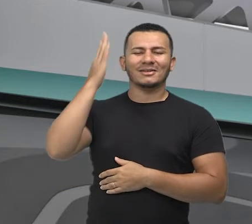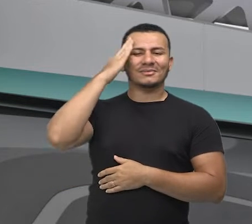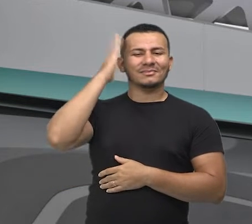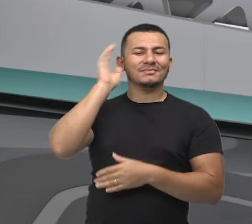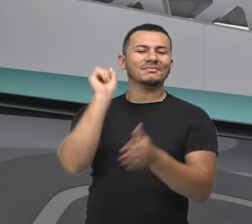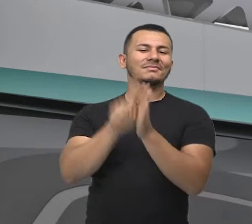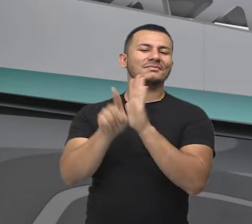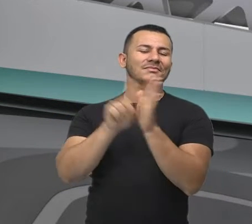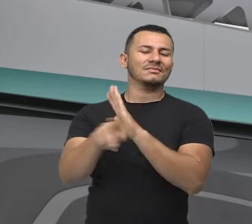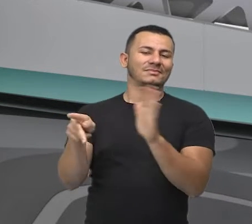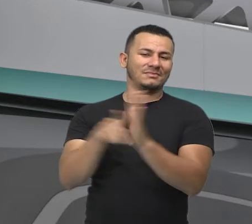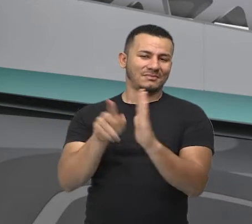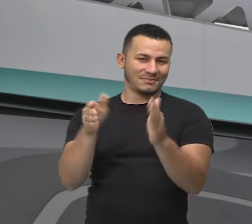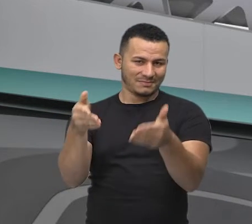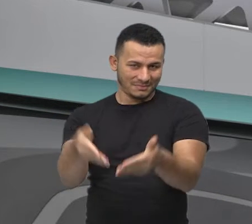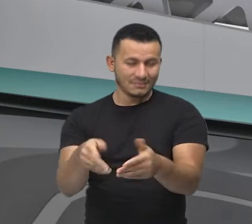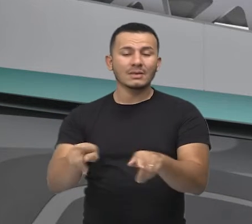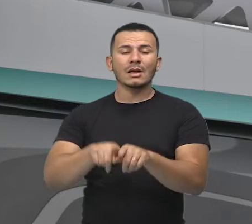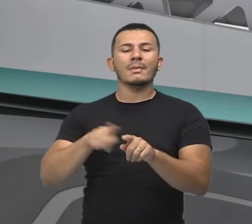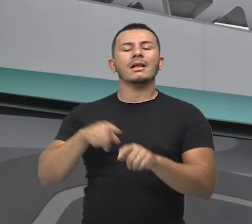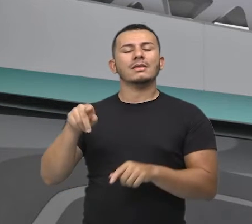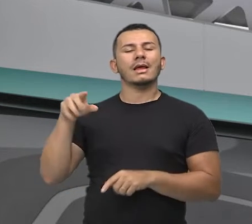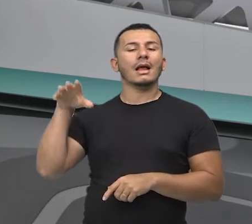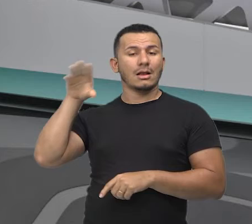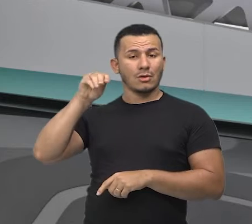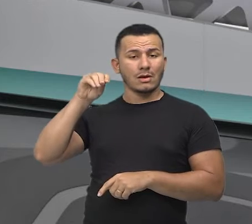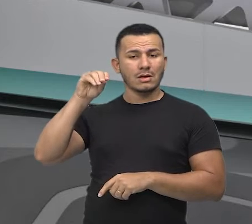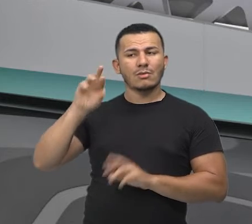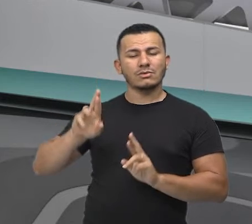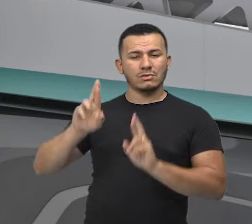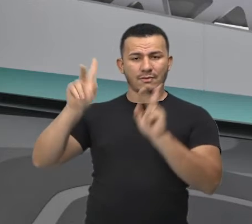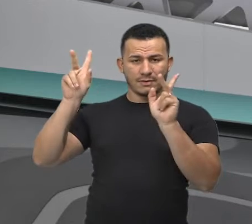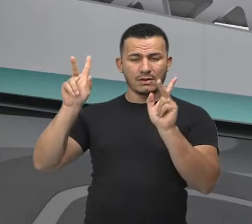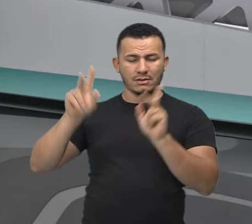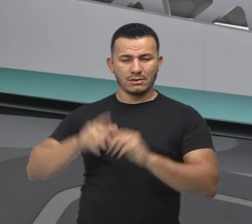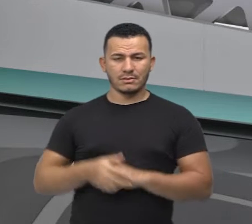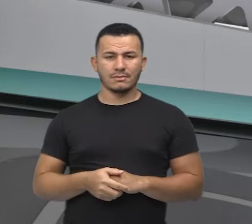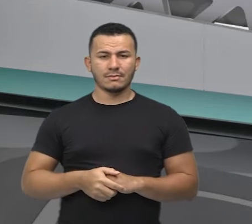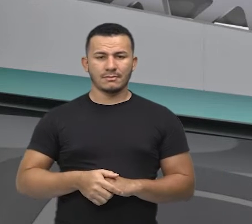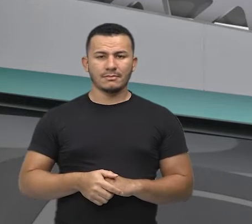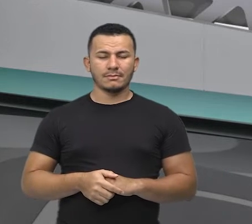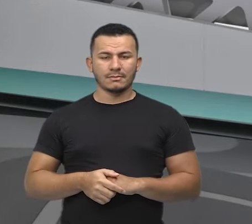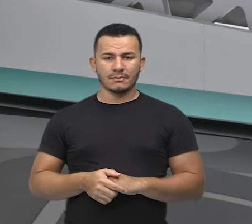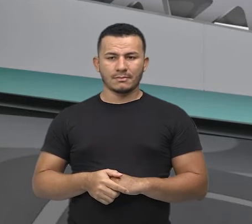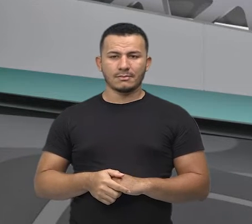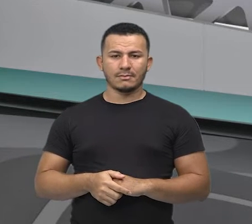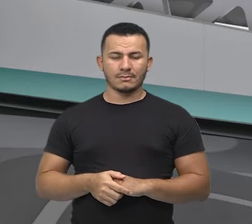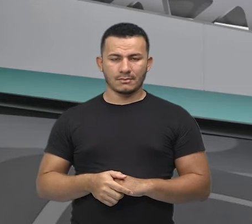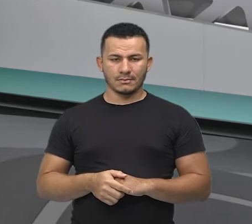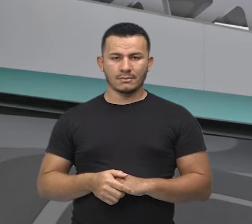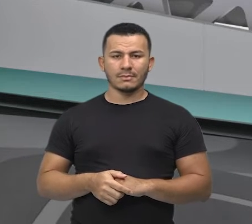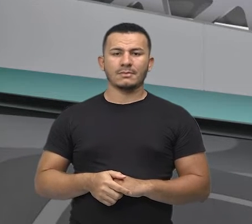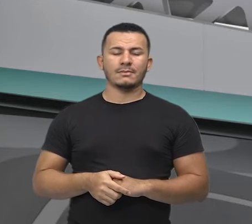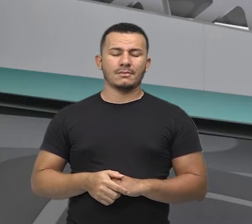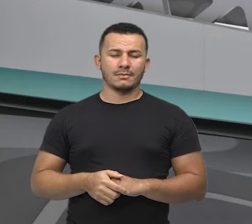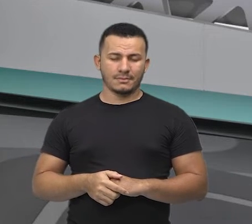questionamentos e que possui uma entonação diferenciada das outras frases. Certo? Então, observem, as frases